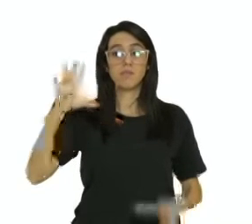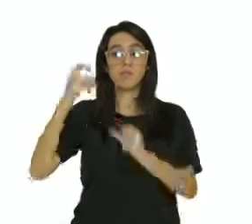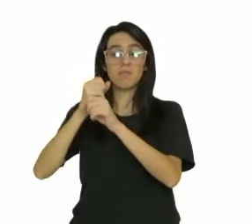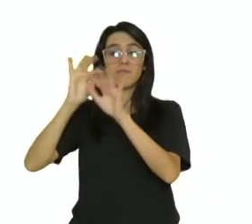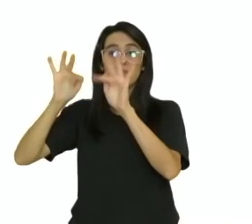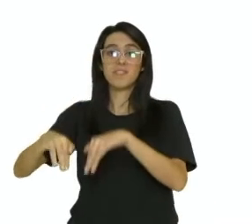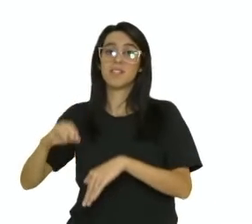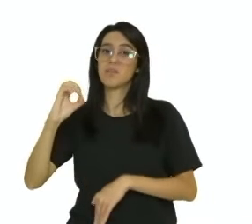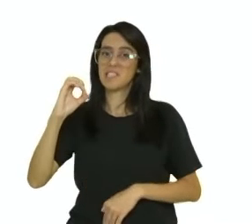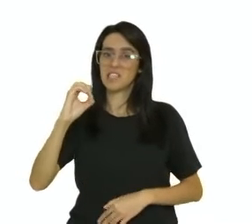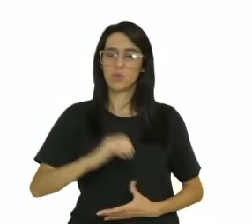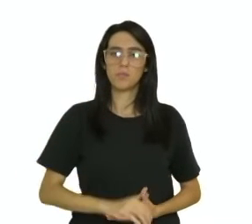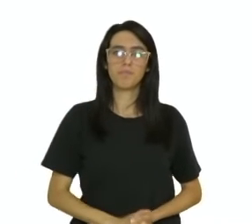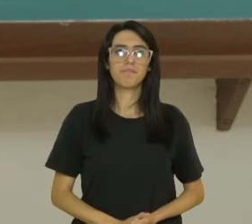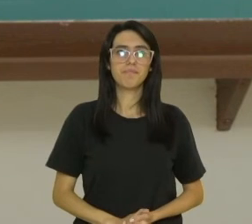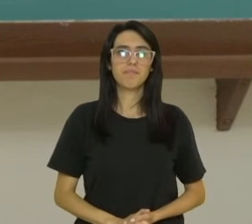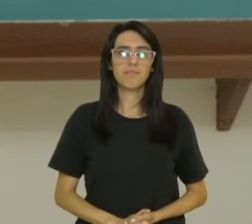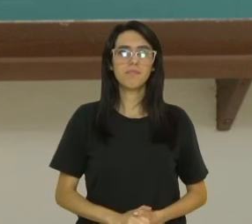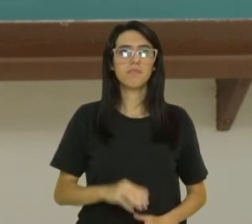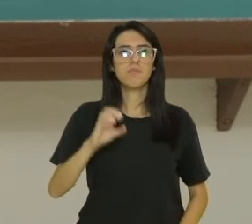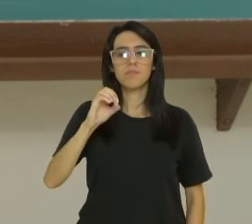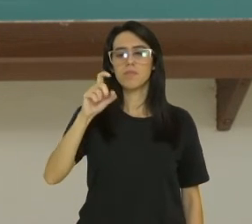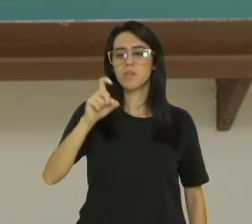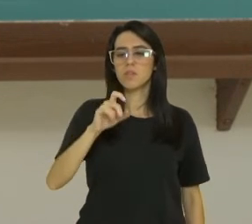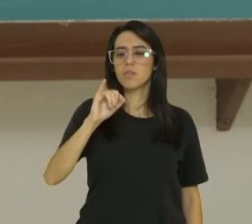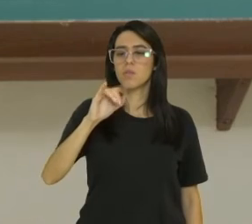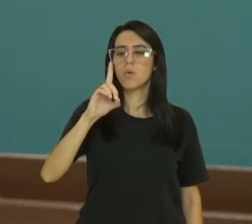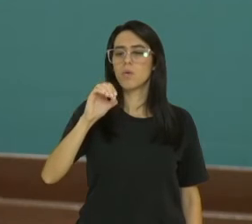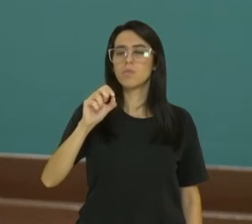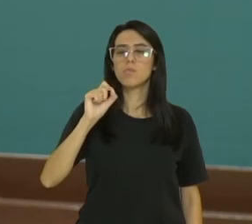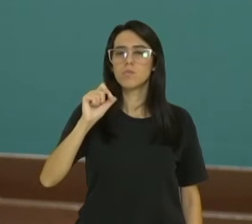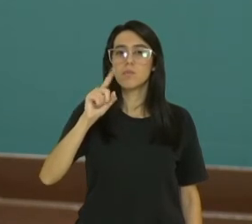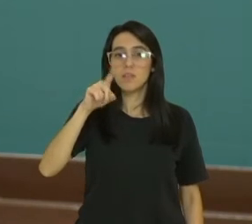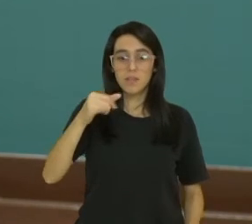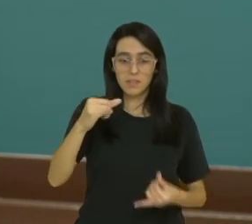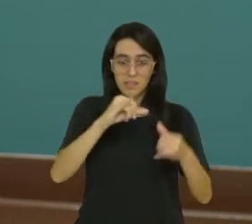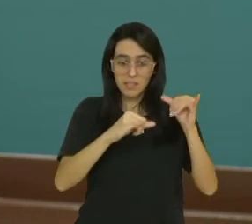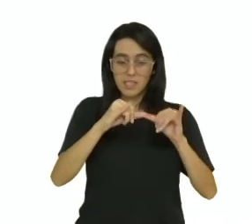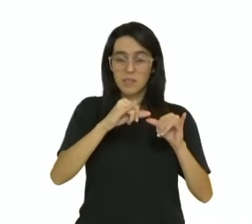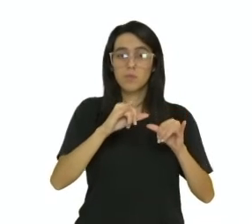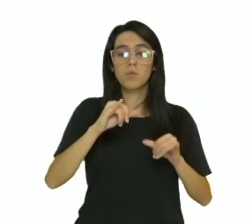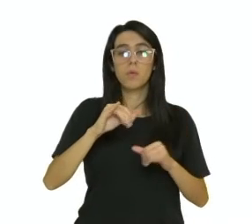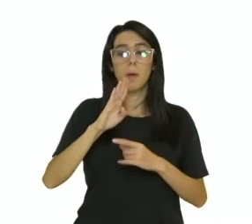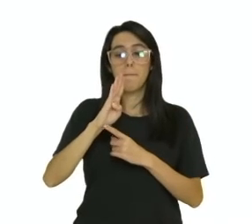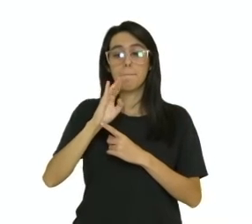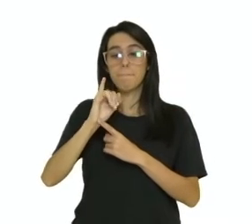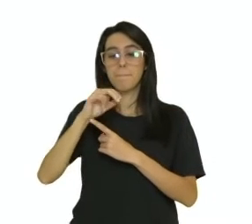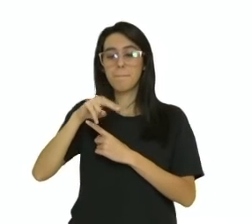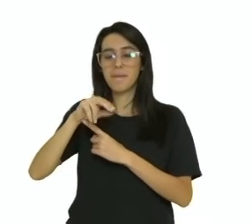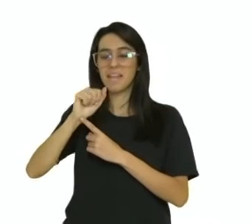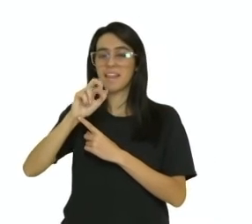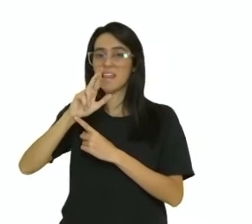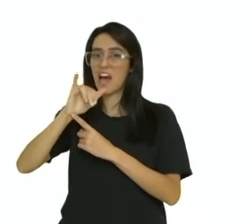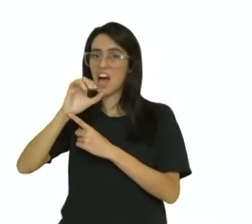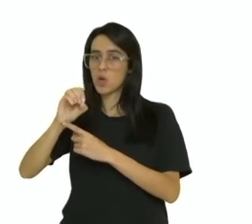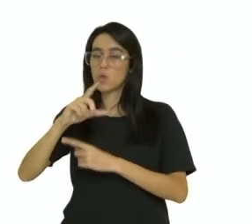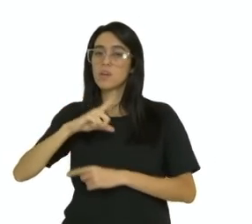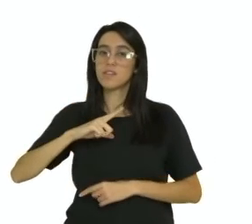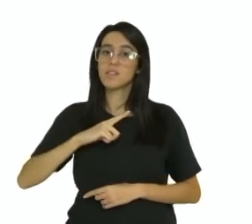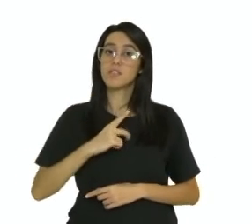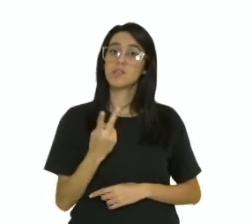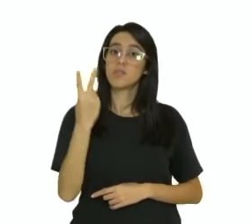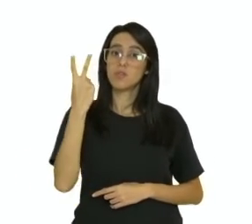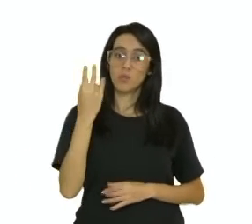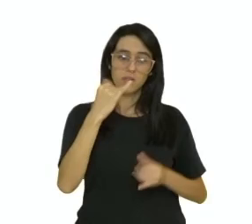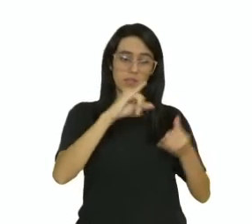nossa substância. E os óxidos, então? É um composto químico binário, ou seja, formado por dois elementos químicos